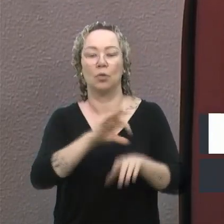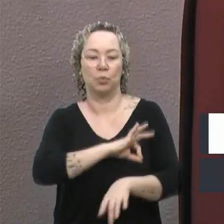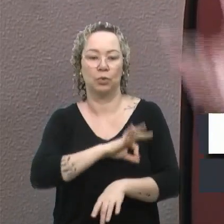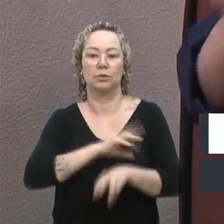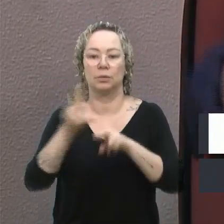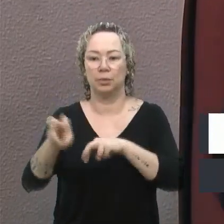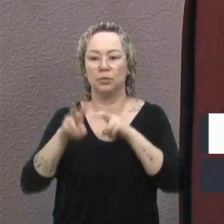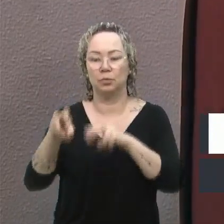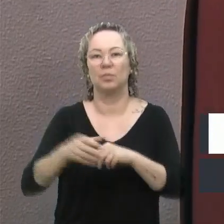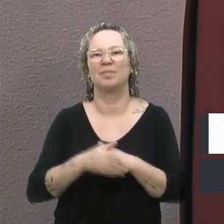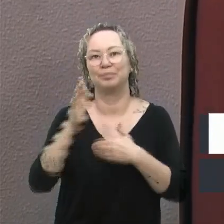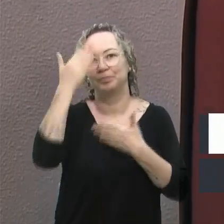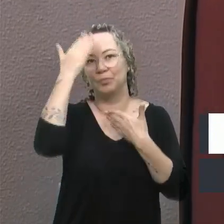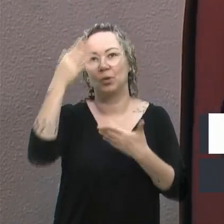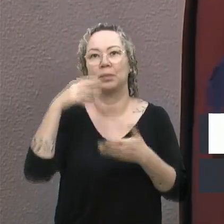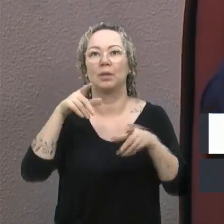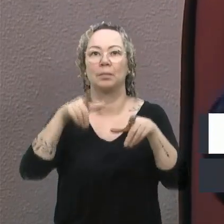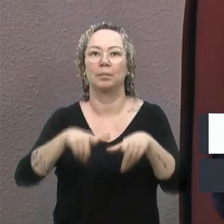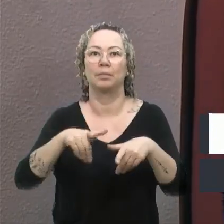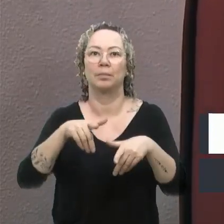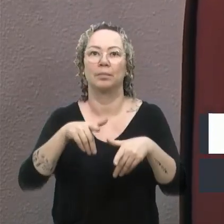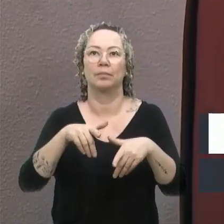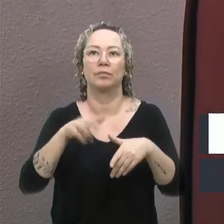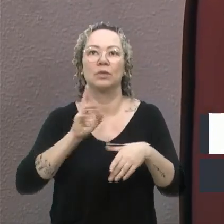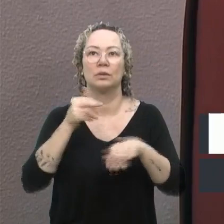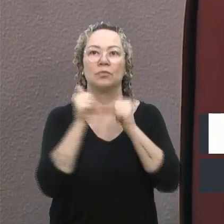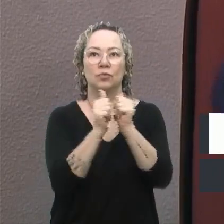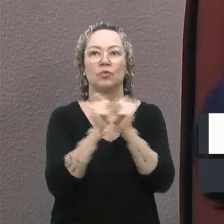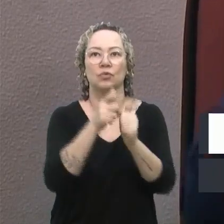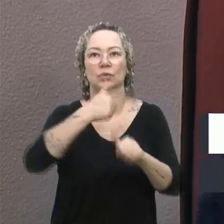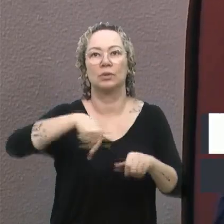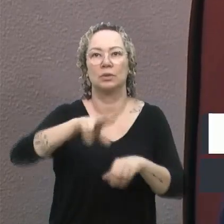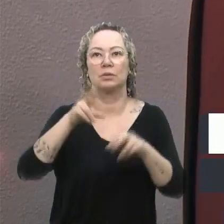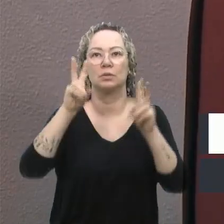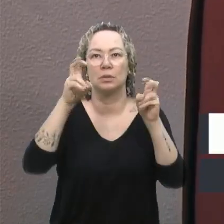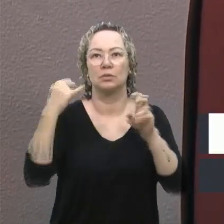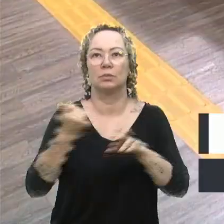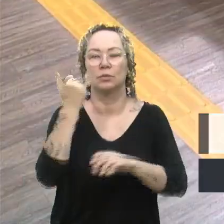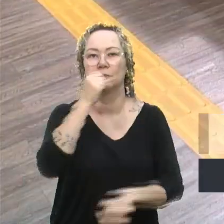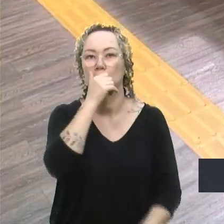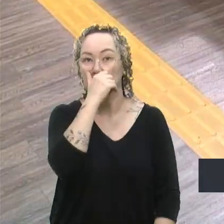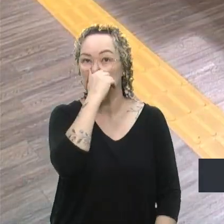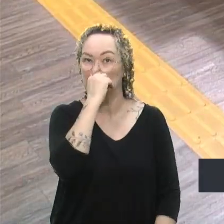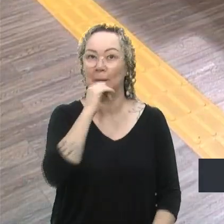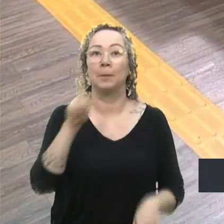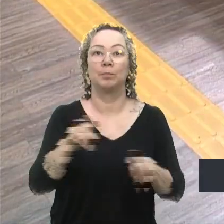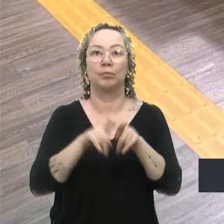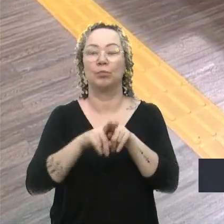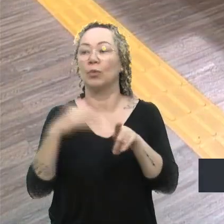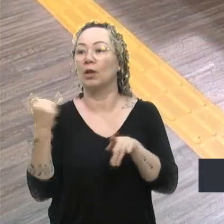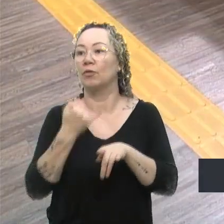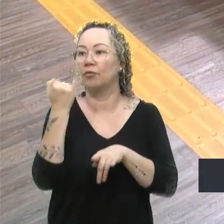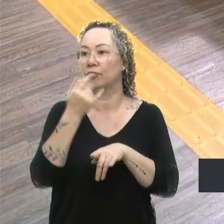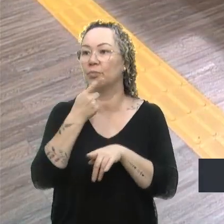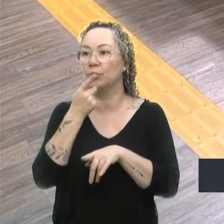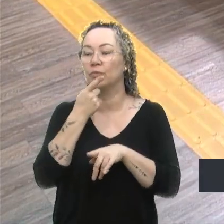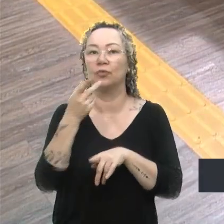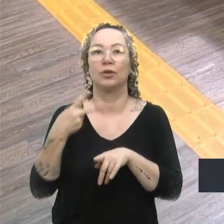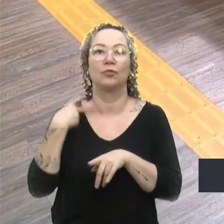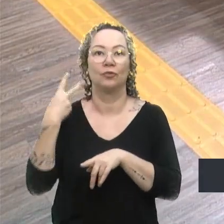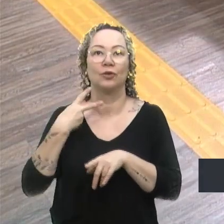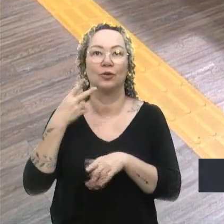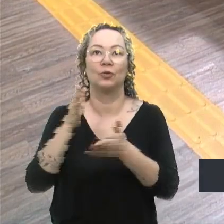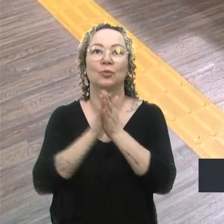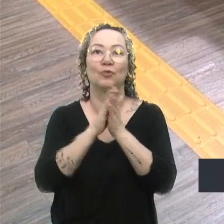Então, muito obrigado pela parte e sempre estarei junto nessas pautas tão importantes. E reforçar e pedir para os vereadores encarecidamente assinarem